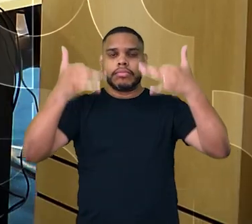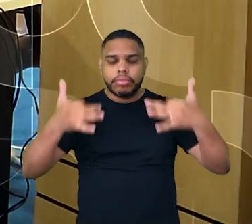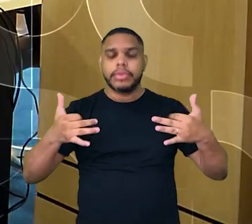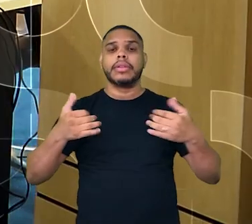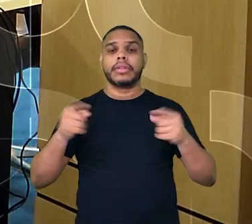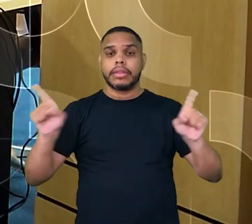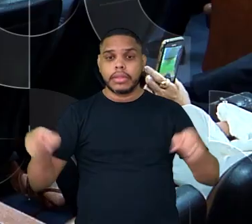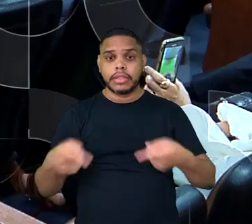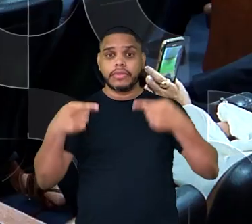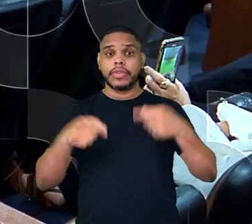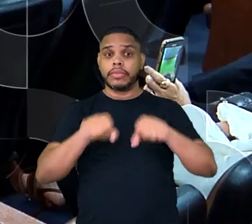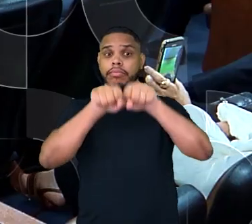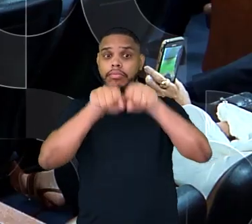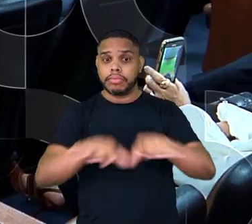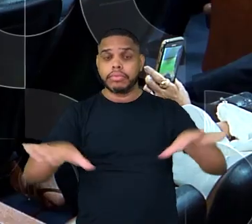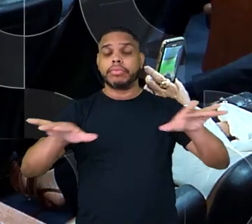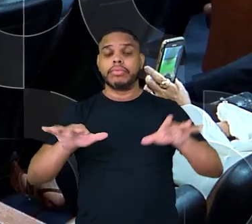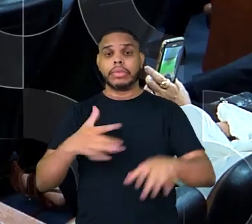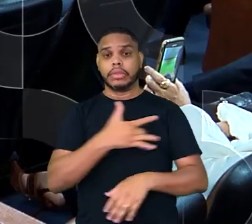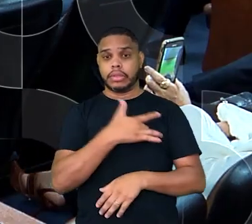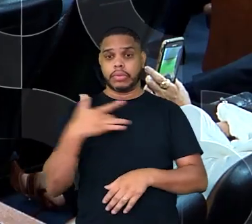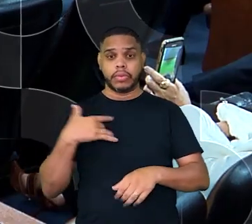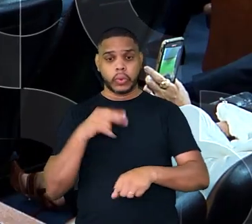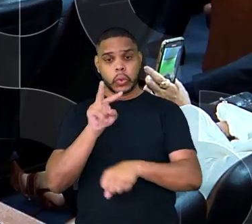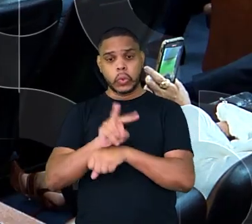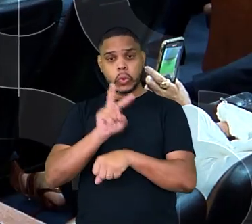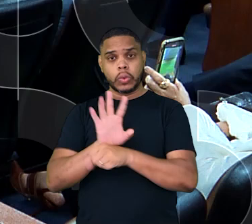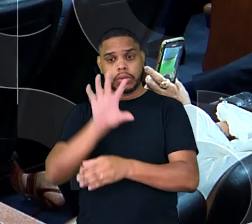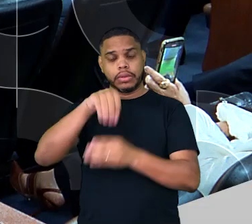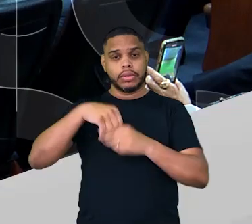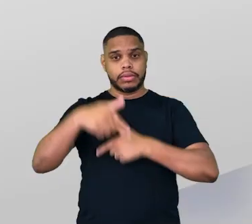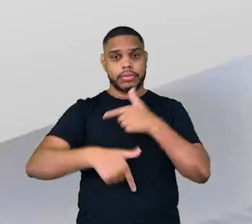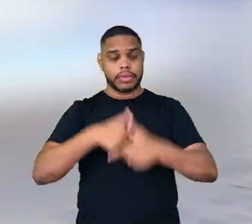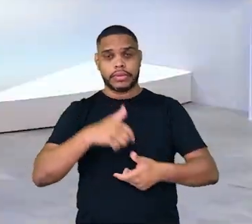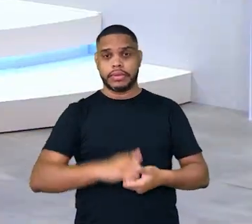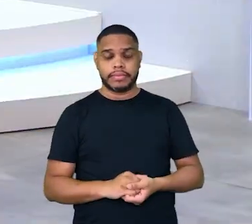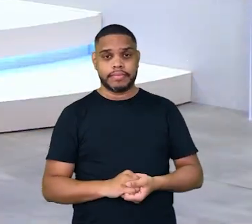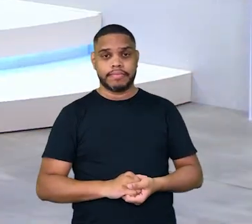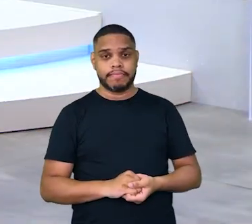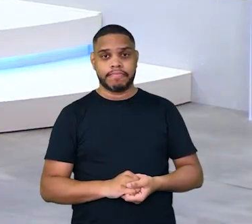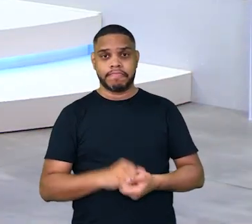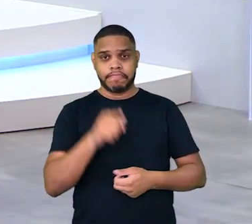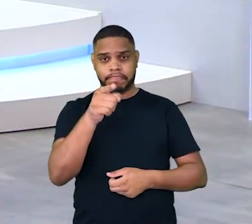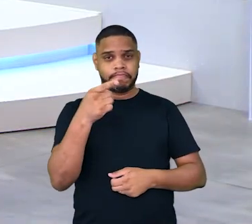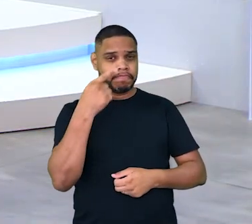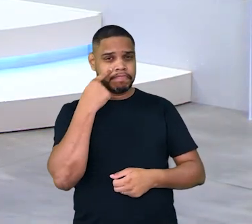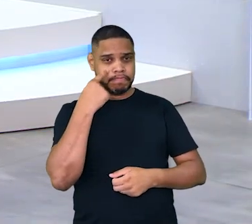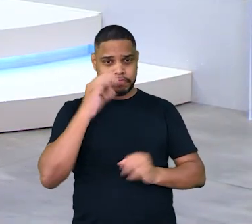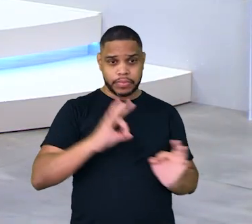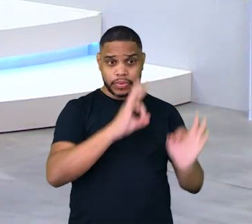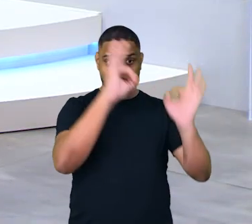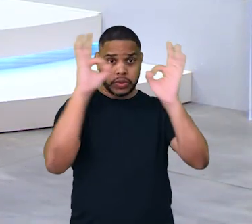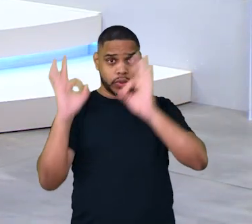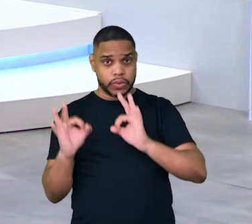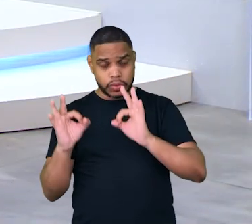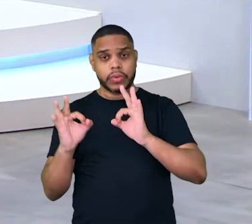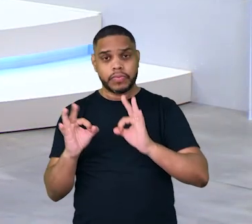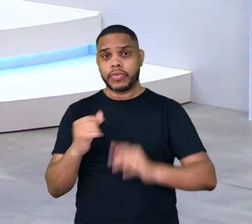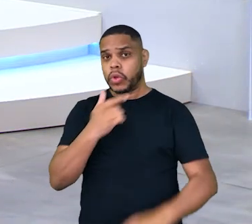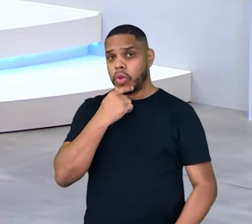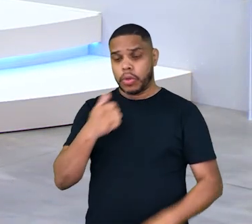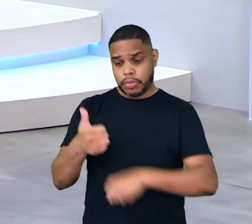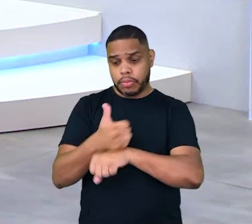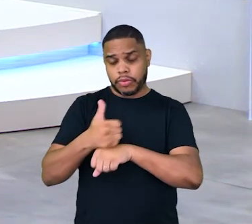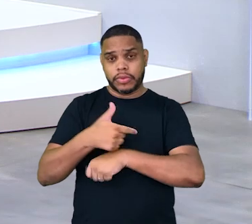para a universalização da saúde e da segurança no ambiente de trabalho. E você vai ver ainda: técnico de